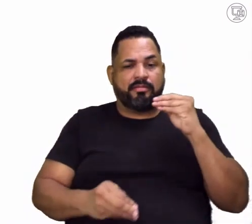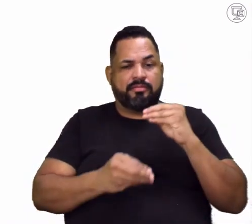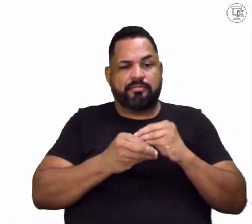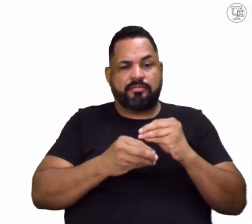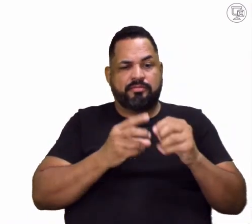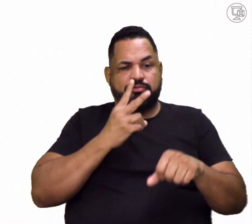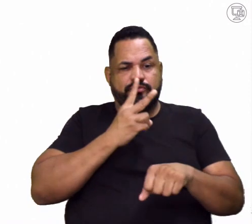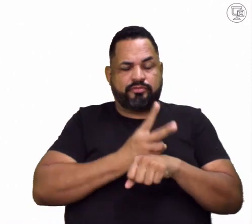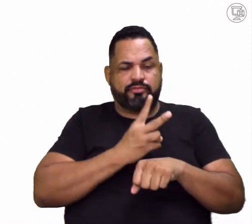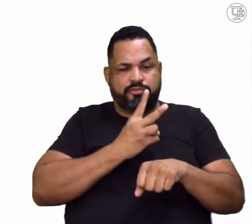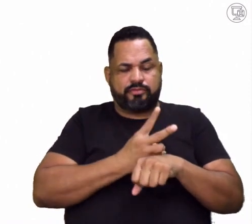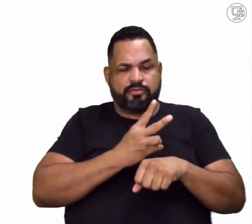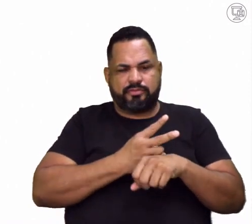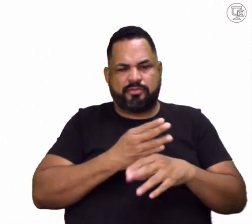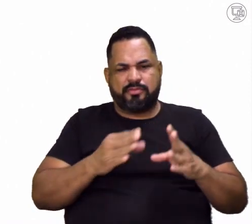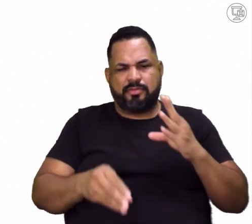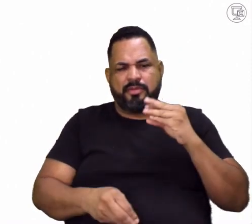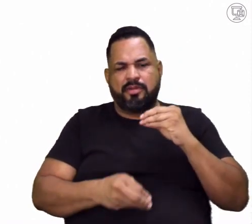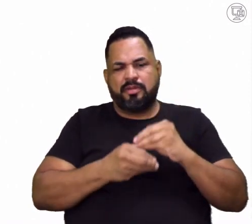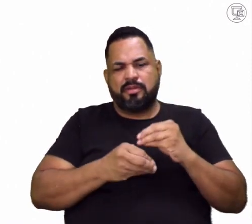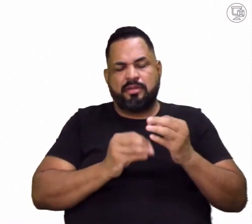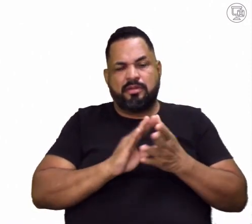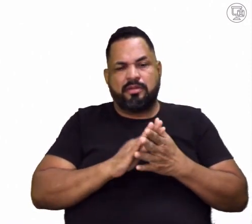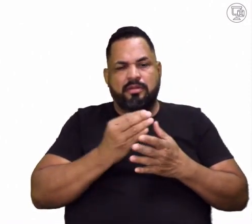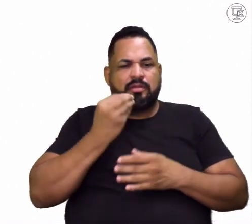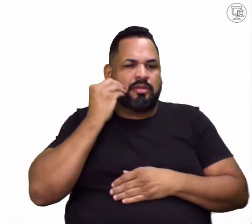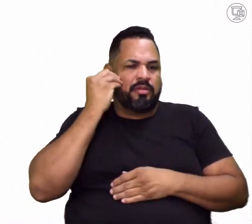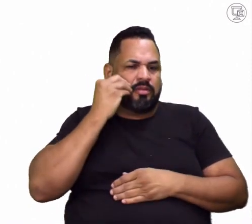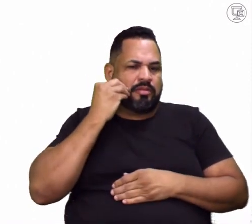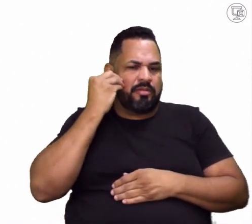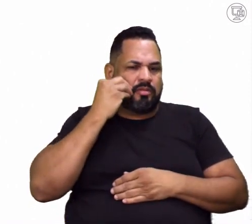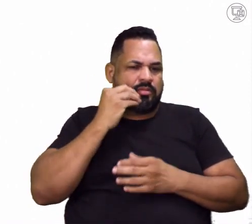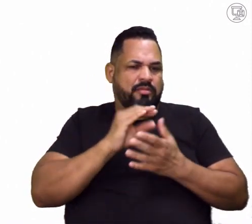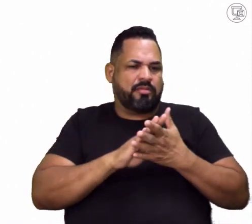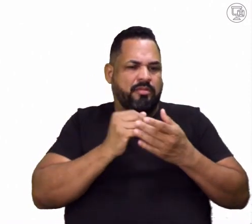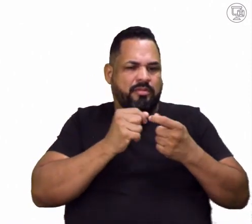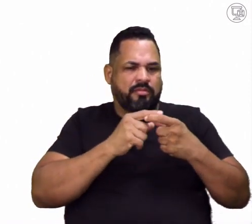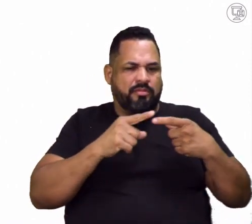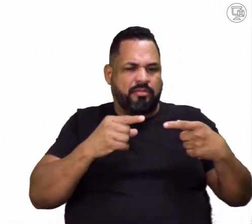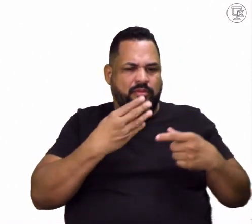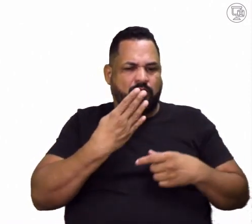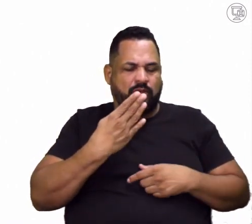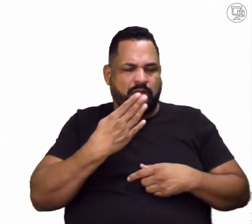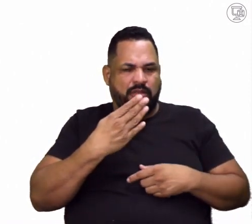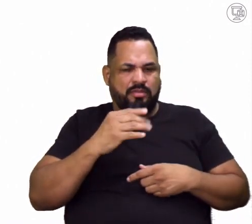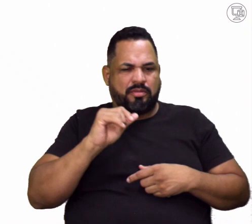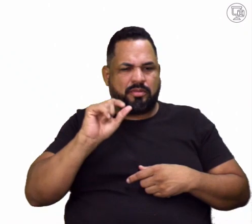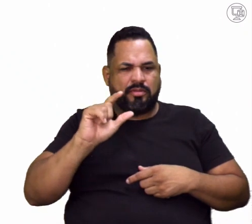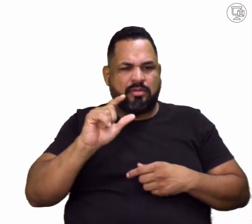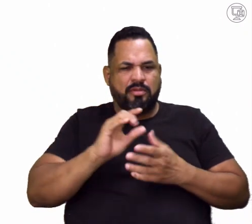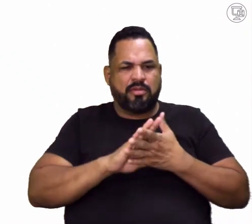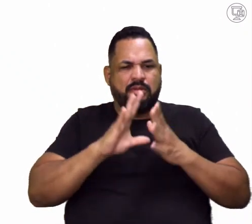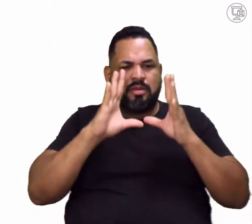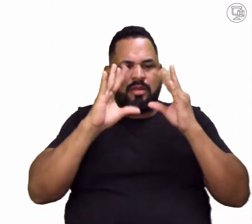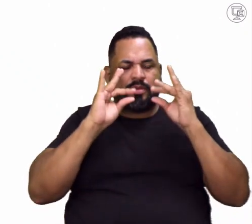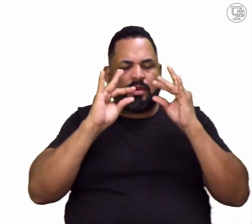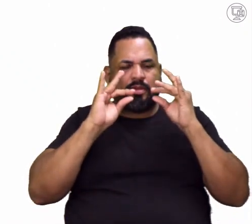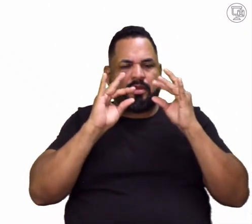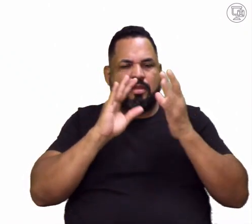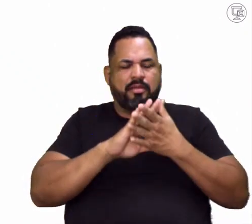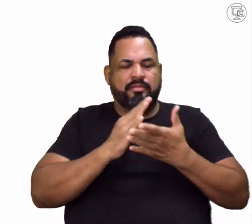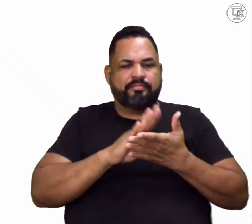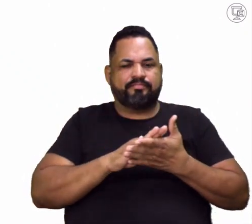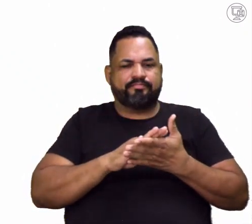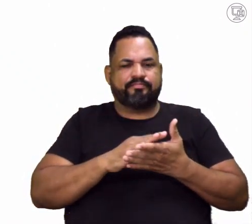olha aí ó a experiência de dilatação dos líquidos 4 minutos bem fácil simples Isabela